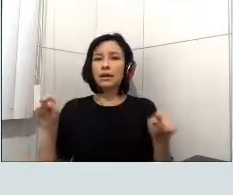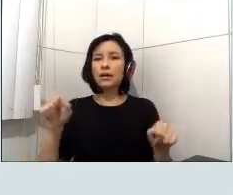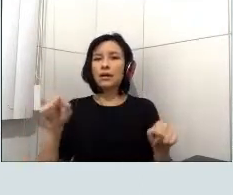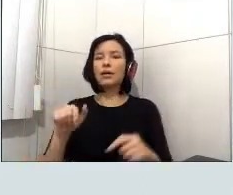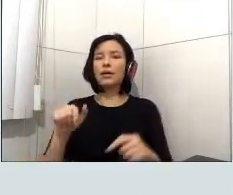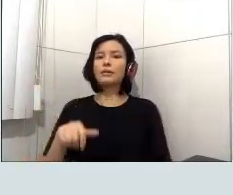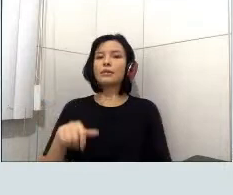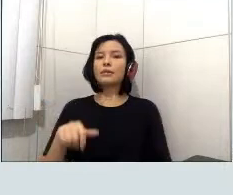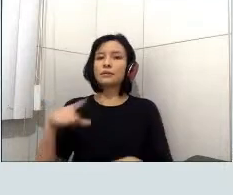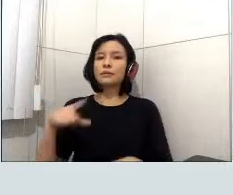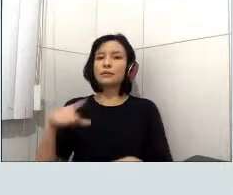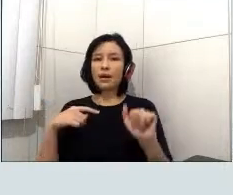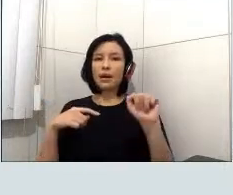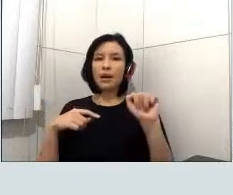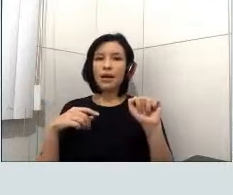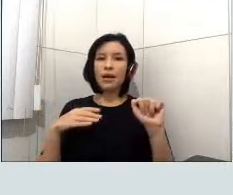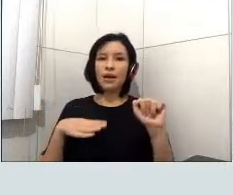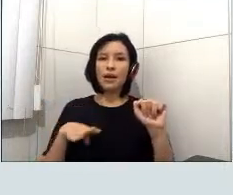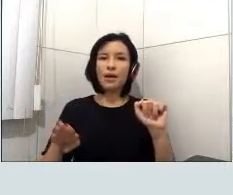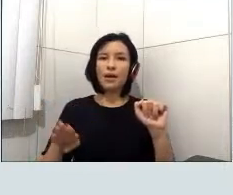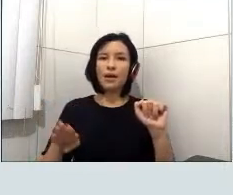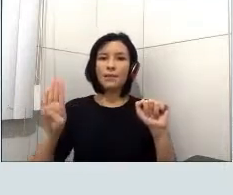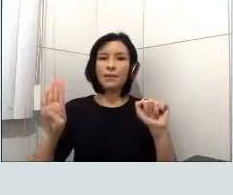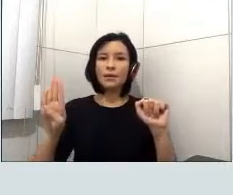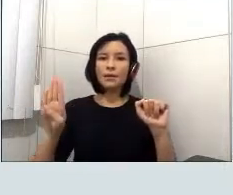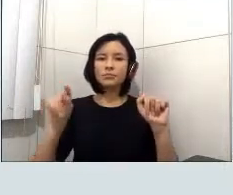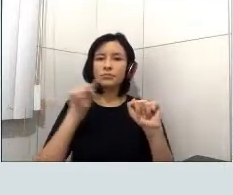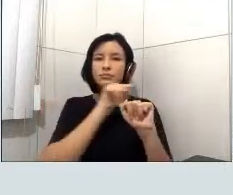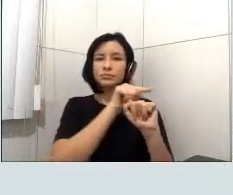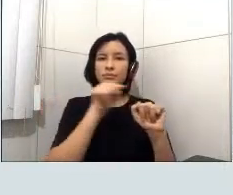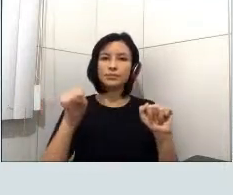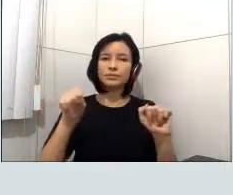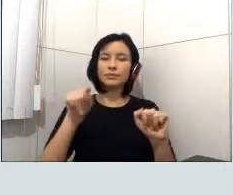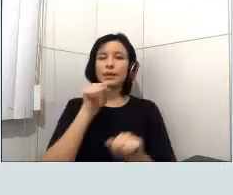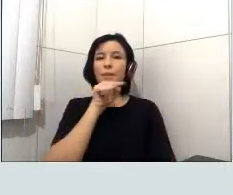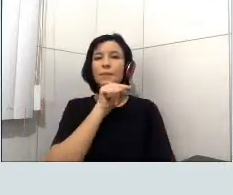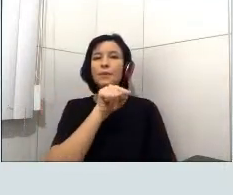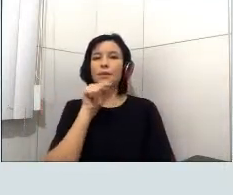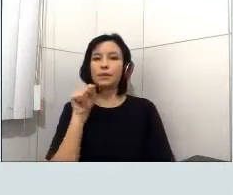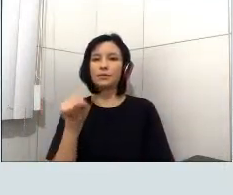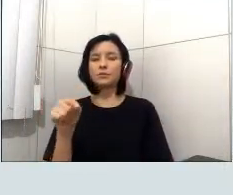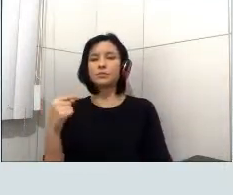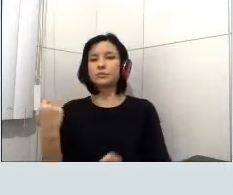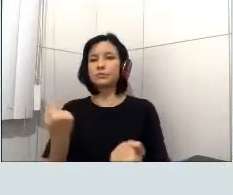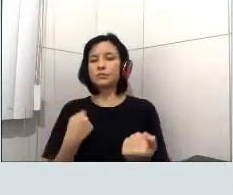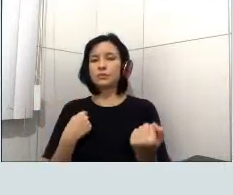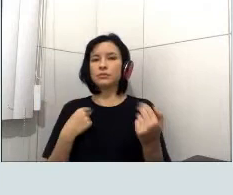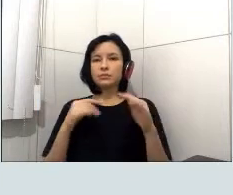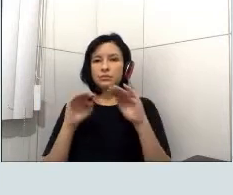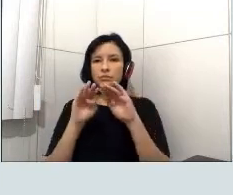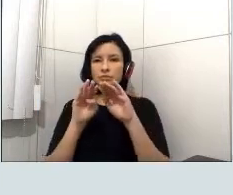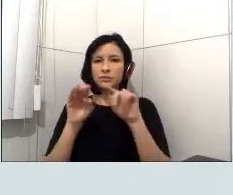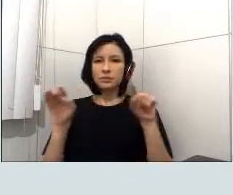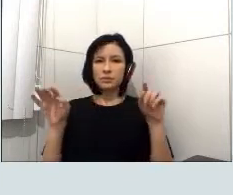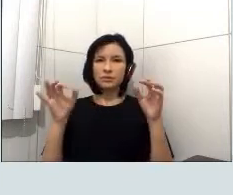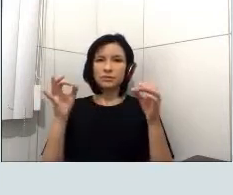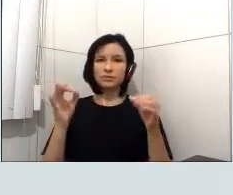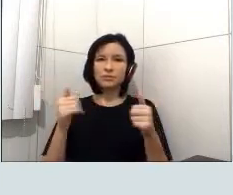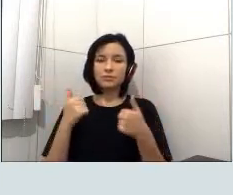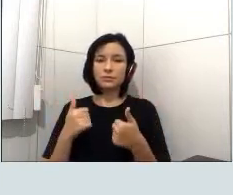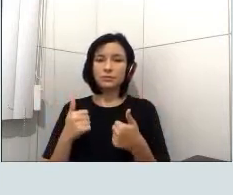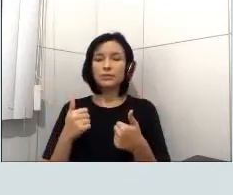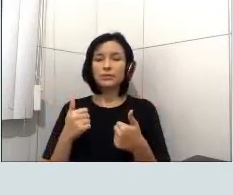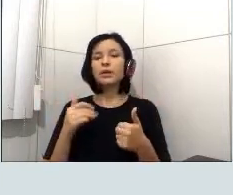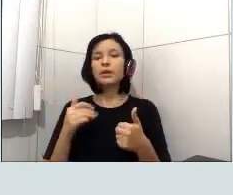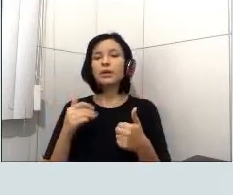em cima. Os pontos A e B são extremidades do segmento, certo? Assim como